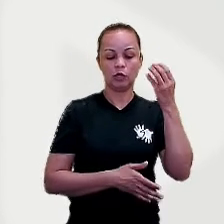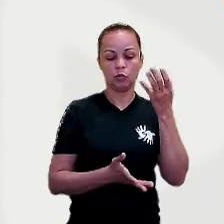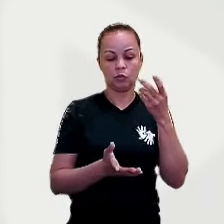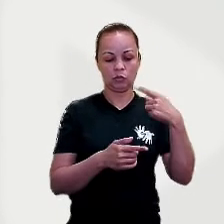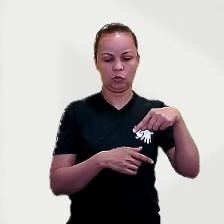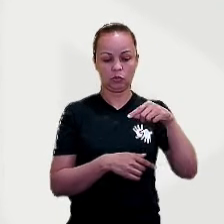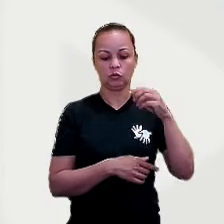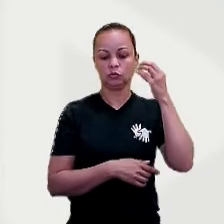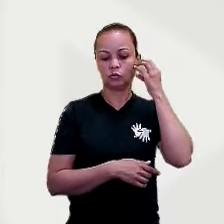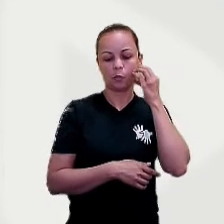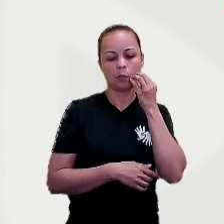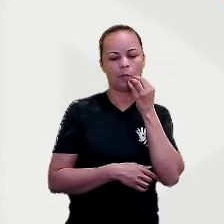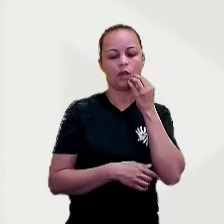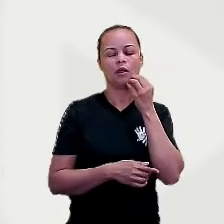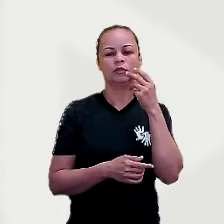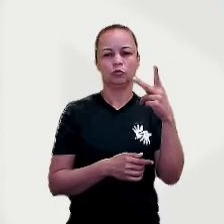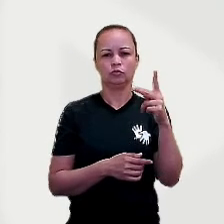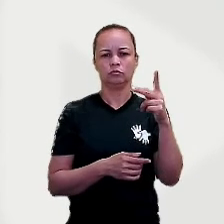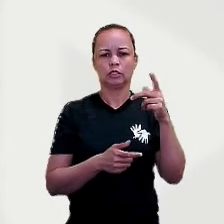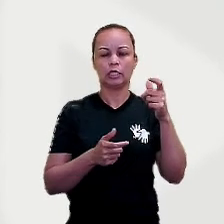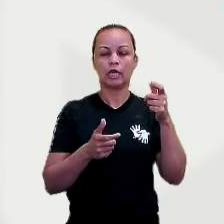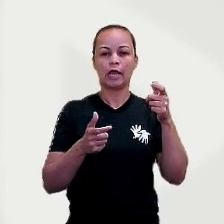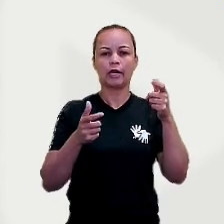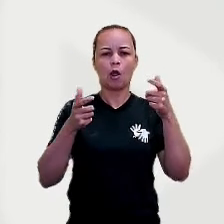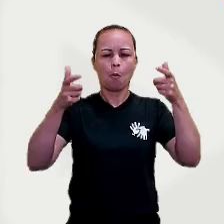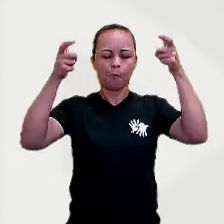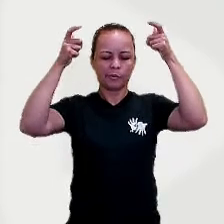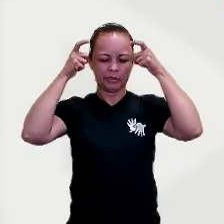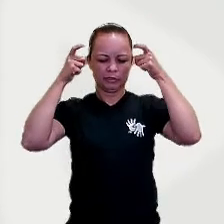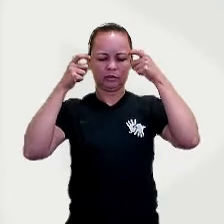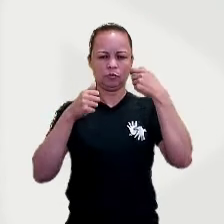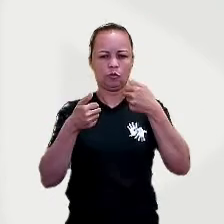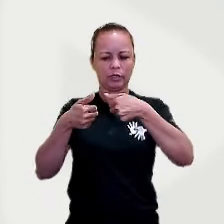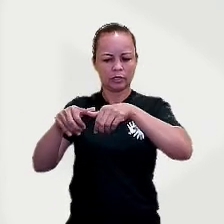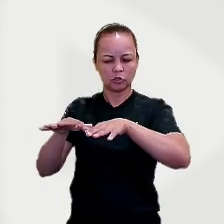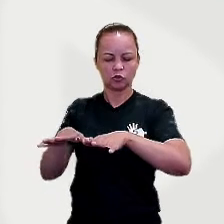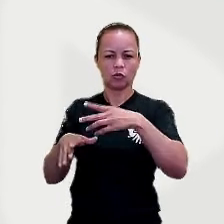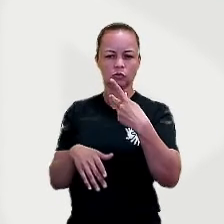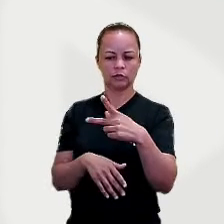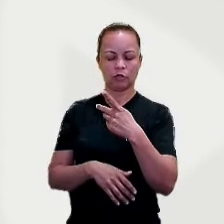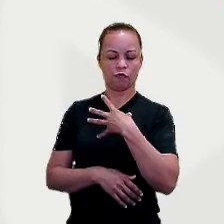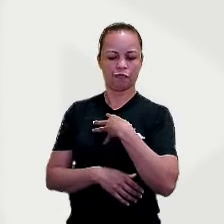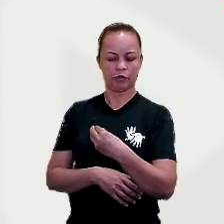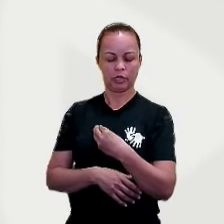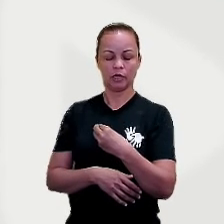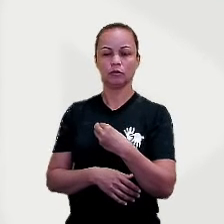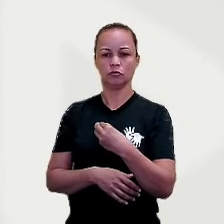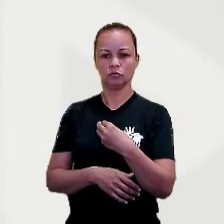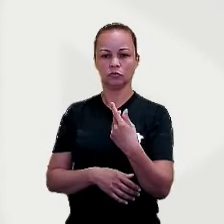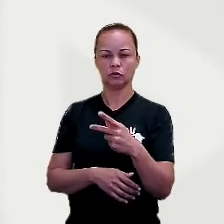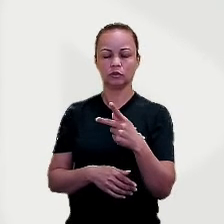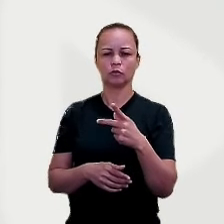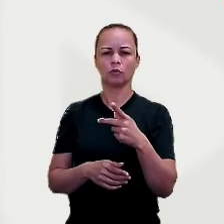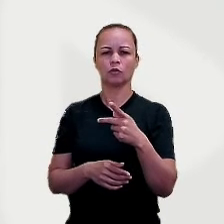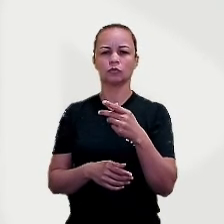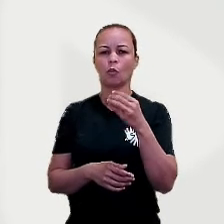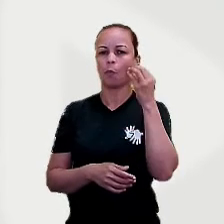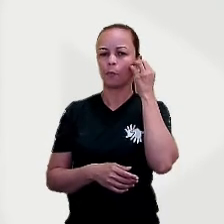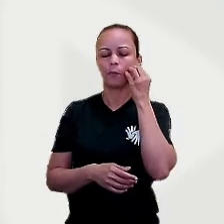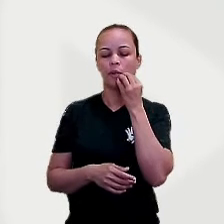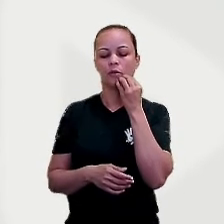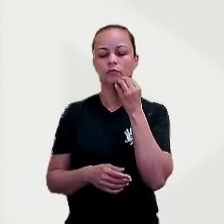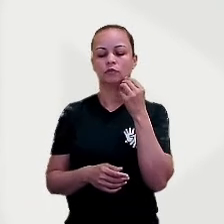VI voltou para Portugal, ele deixou o seu filho Dom Pedro, para quê? Para ter ainda